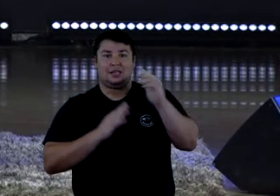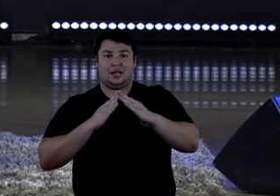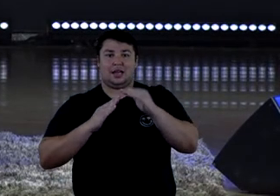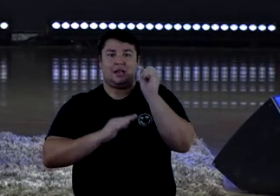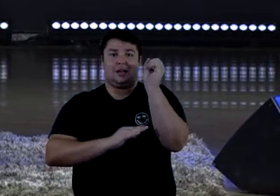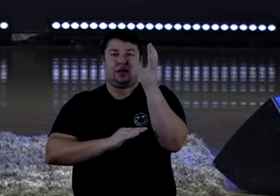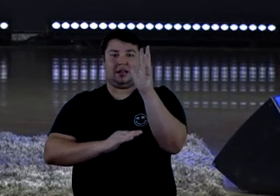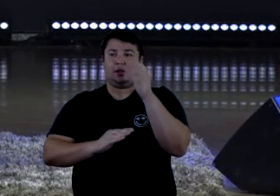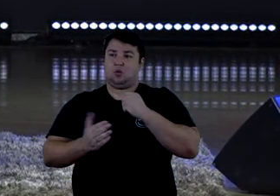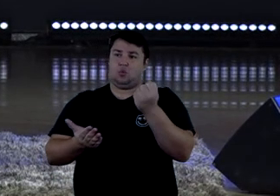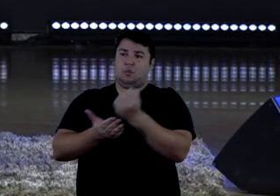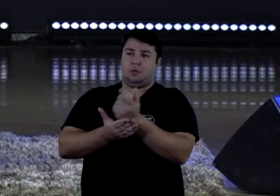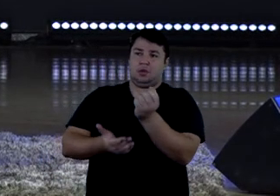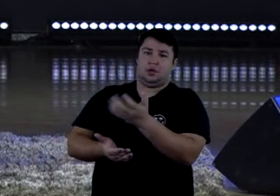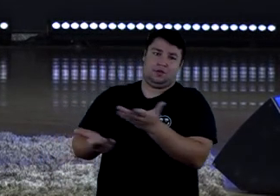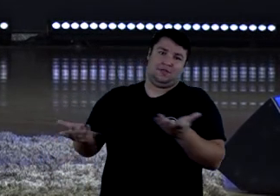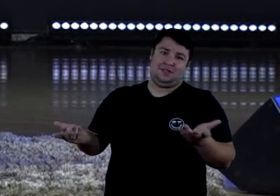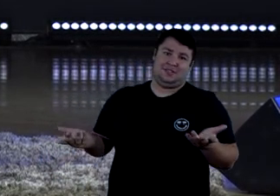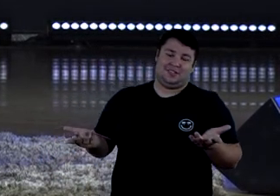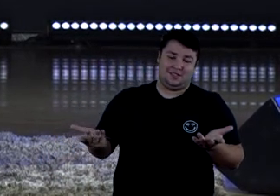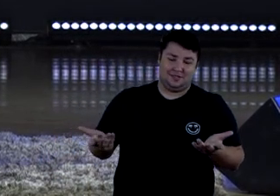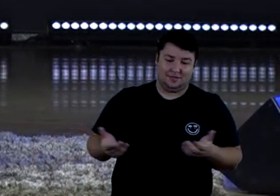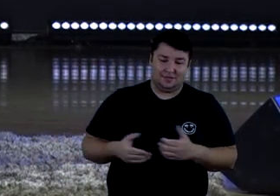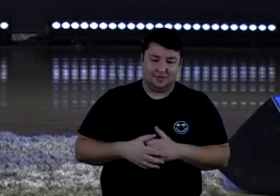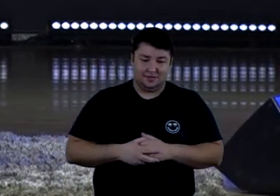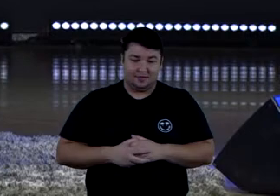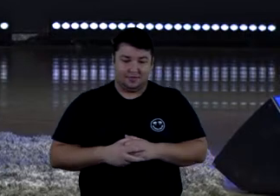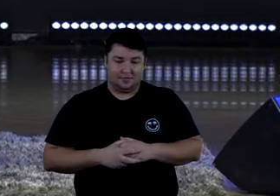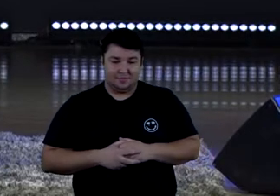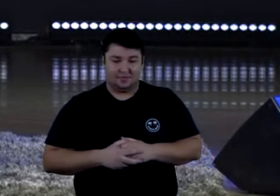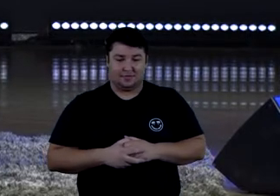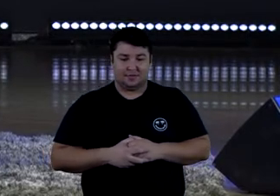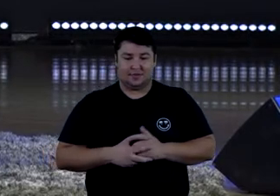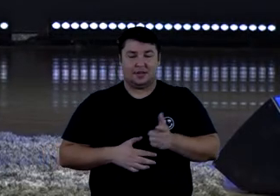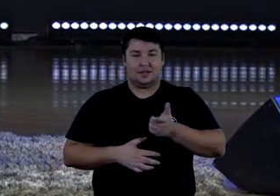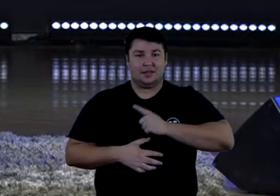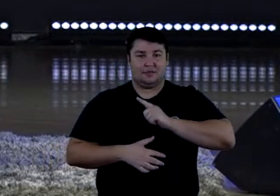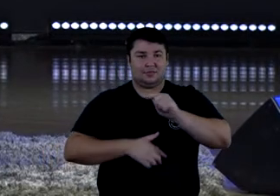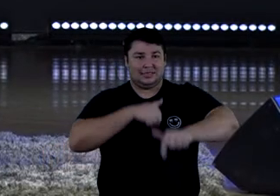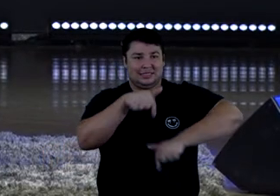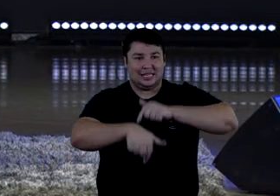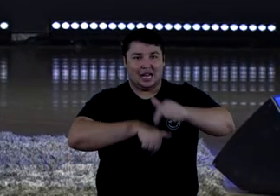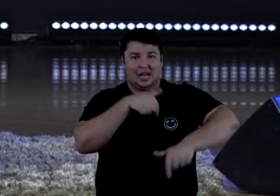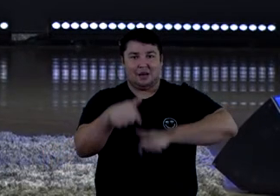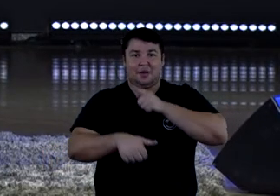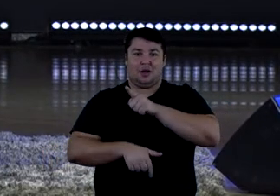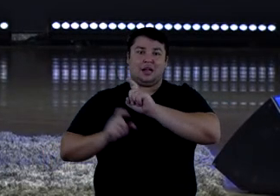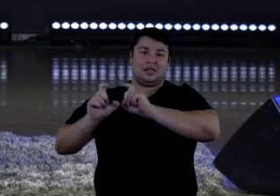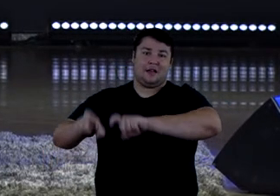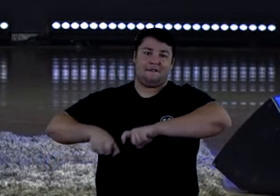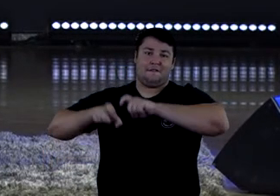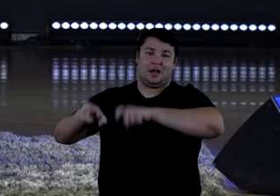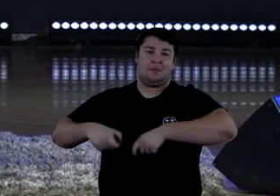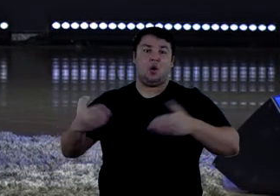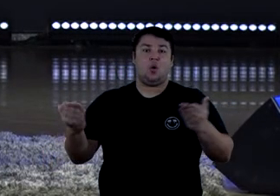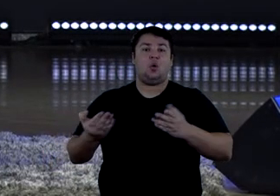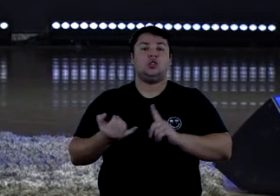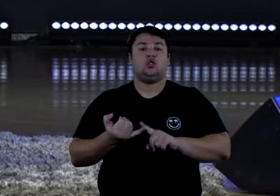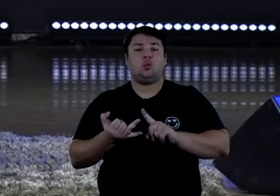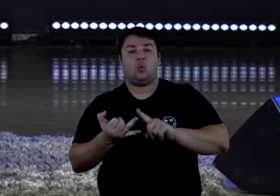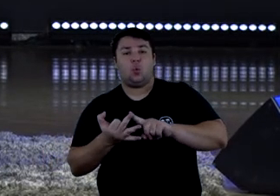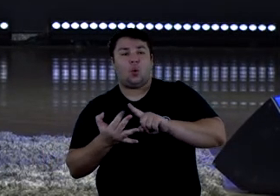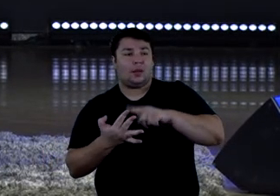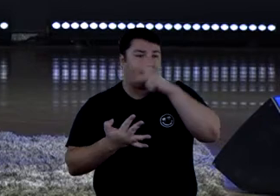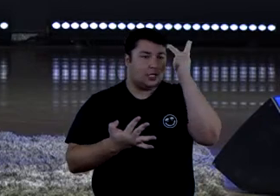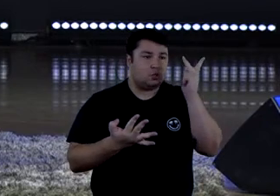antena nova então, né? E tem sido um excelente trabalho, que é a Farm. Hoje nós estamos com quantos